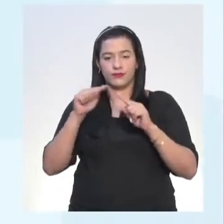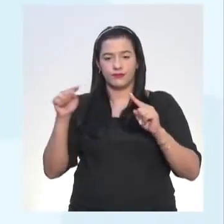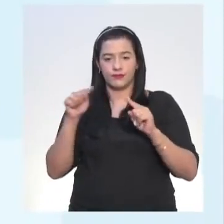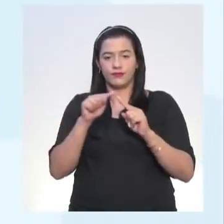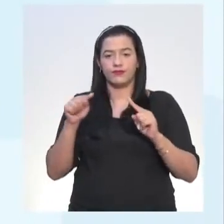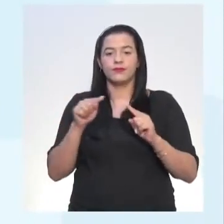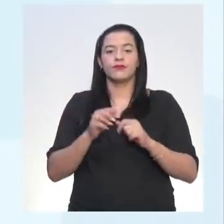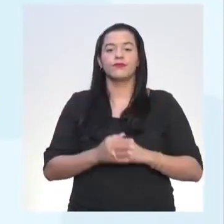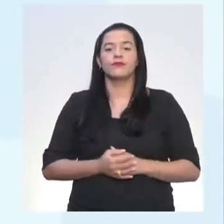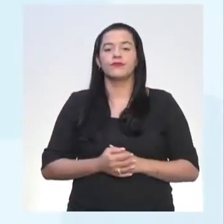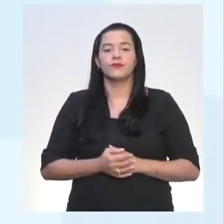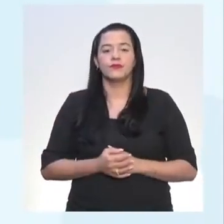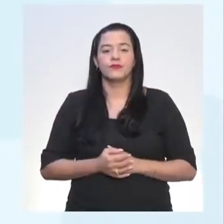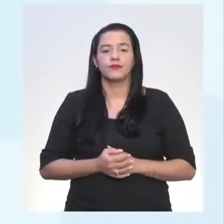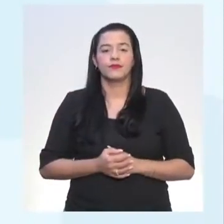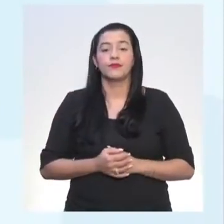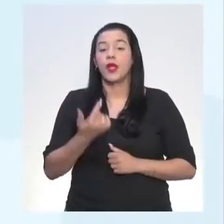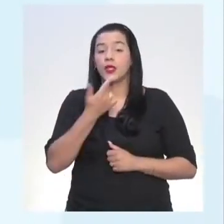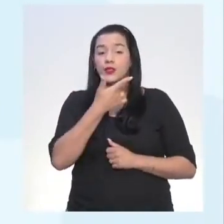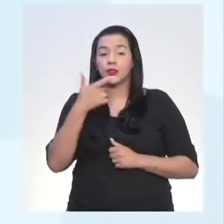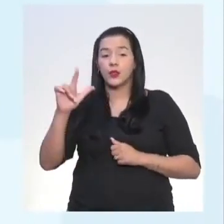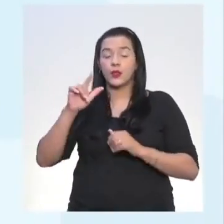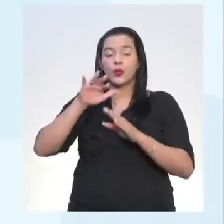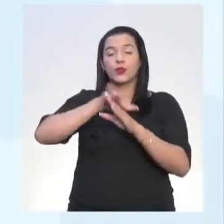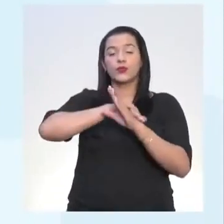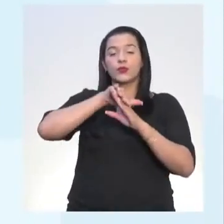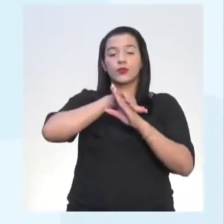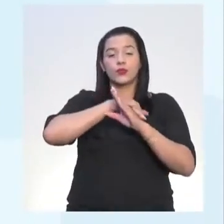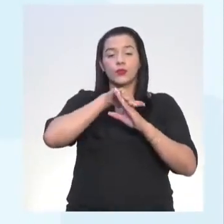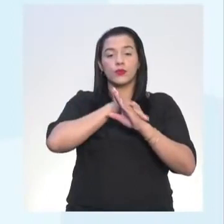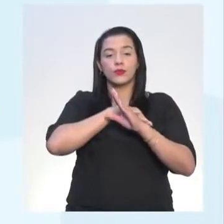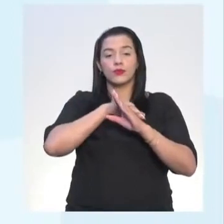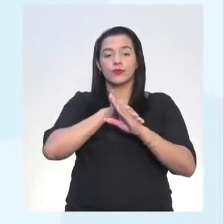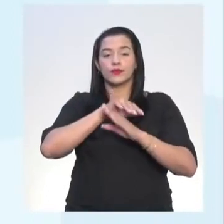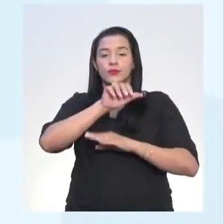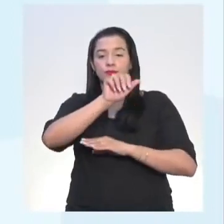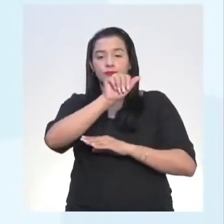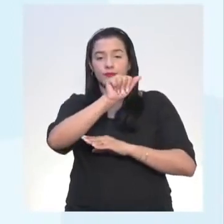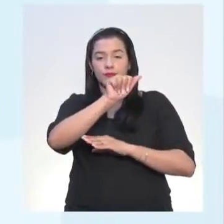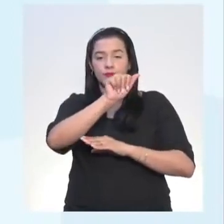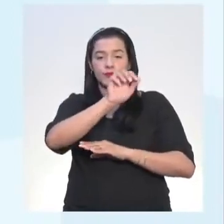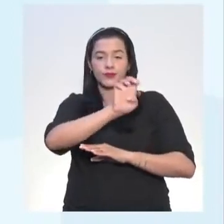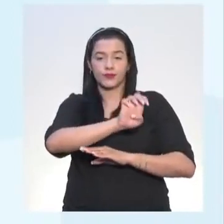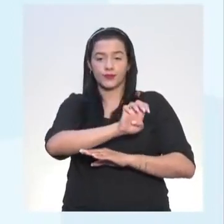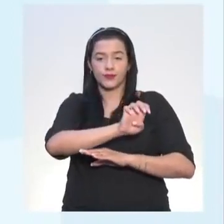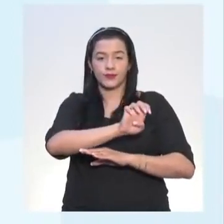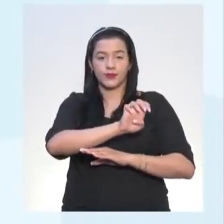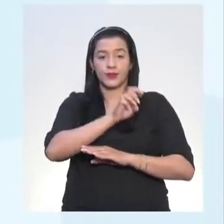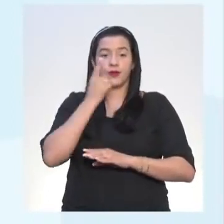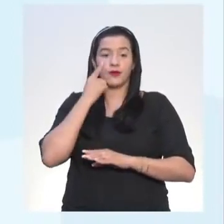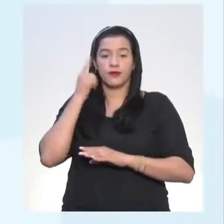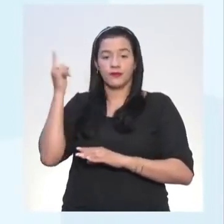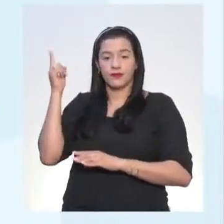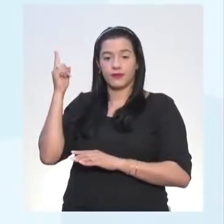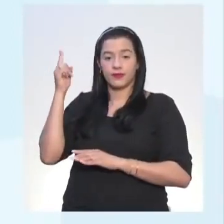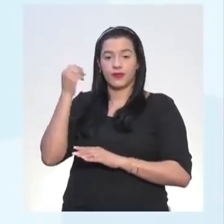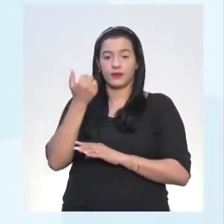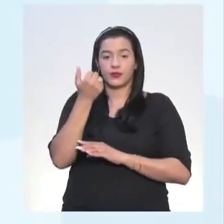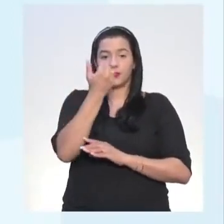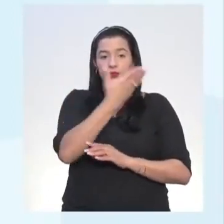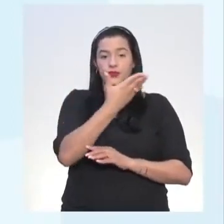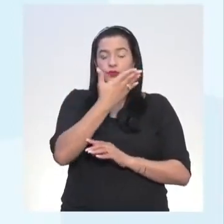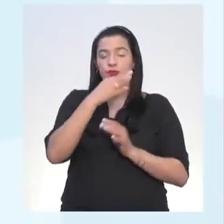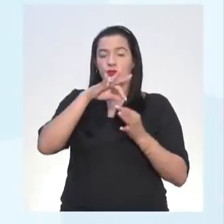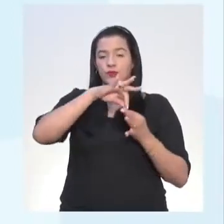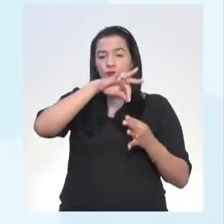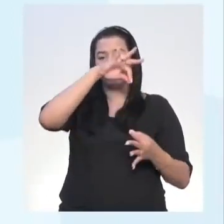Muito bem. Agora, nós temos o outro lado, que é o lado AE. Veja que ficou pintadinho de roxo o AE, né?